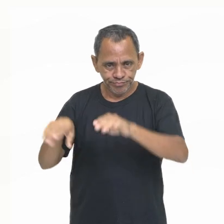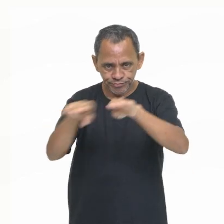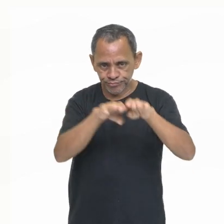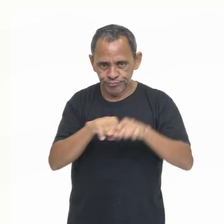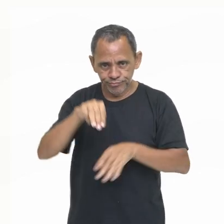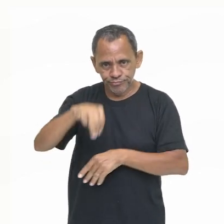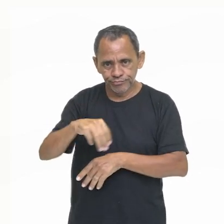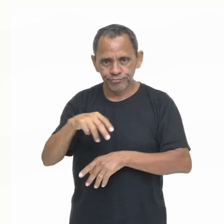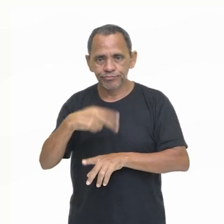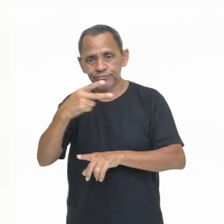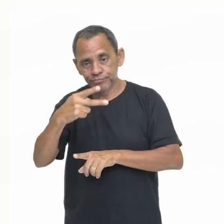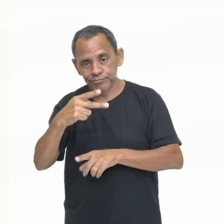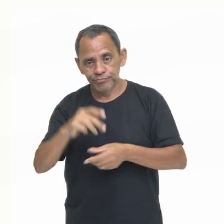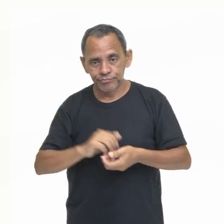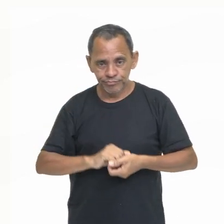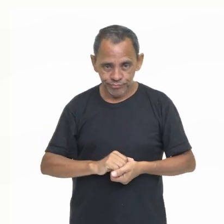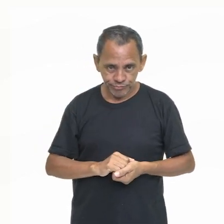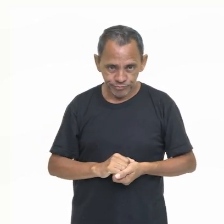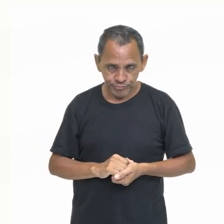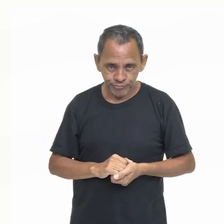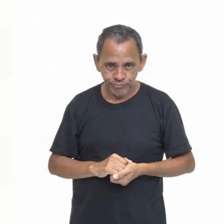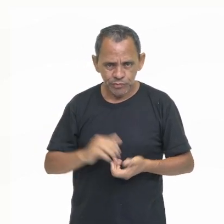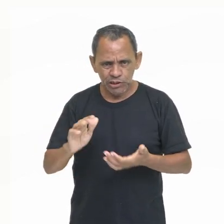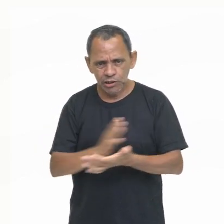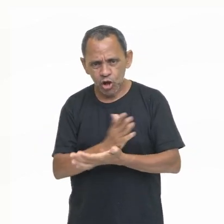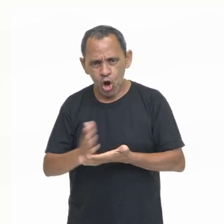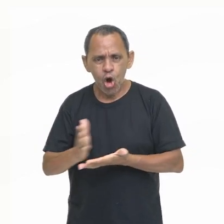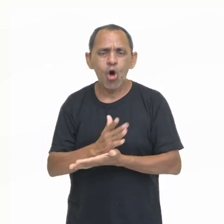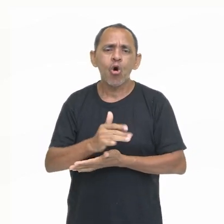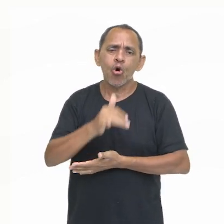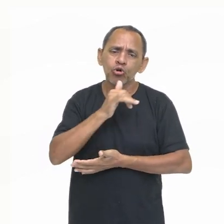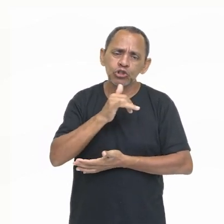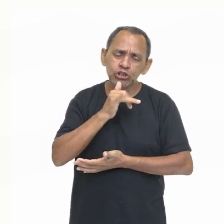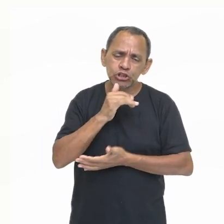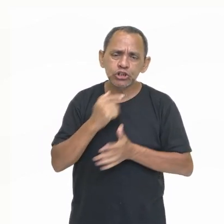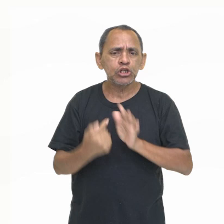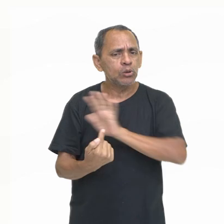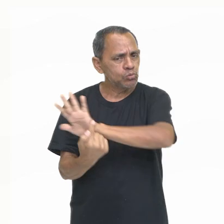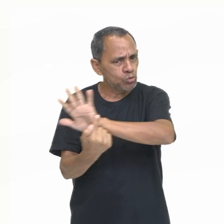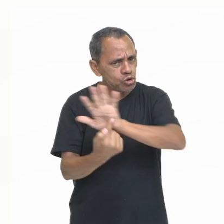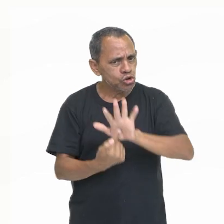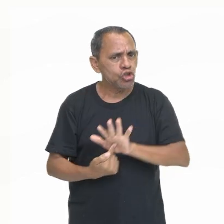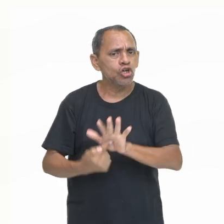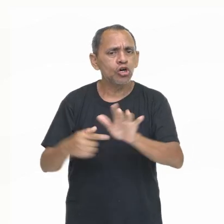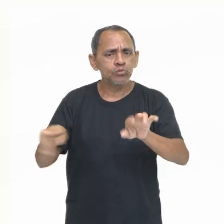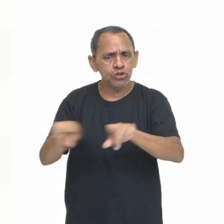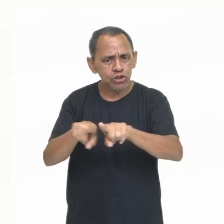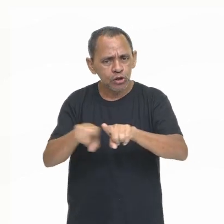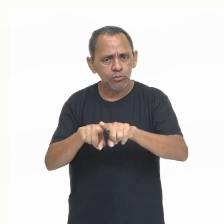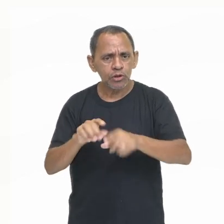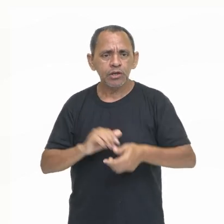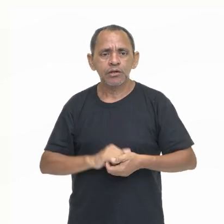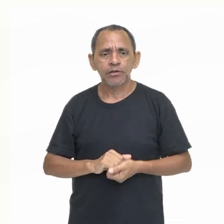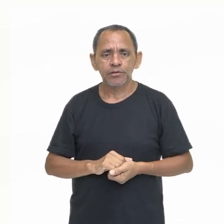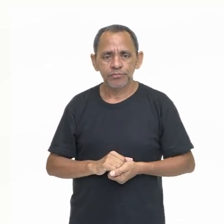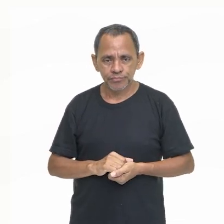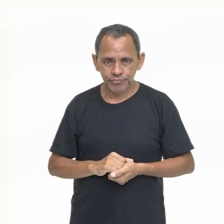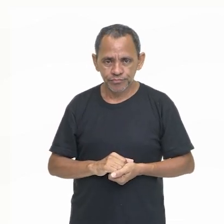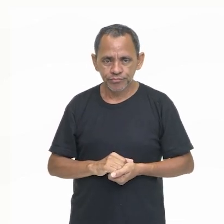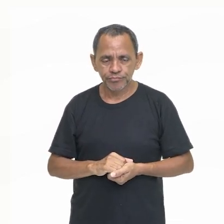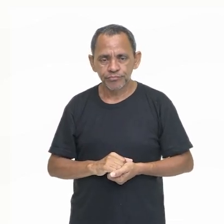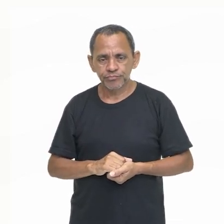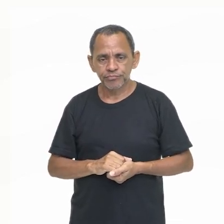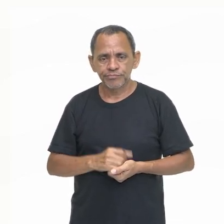tá? Então, nós vimos aqui alguns exemplos, né? Quando se vende um terreno, por exemplo, né? Tantos